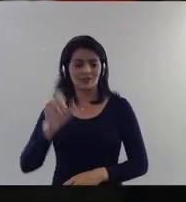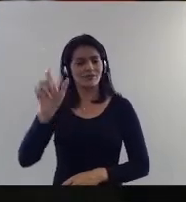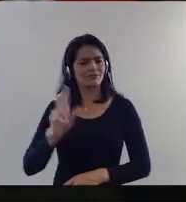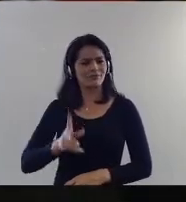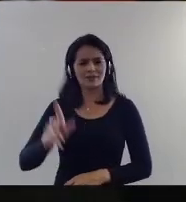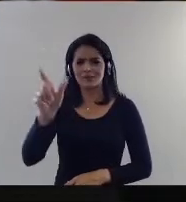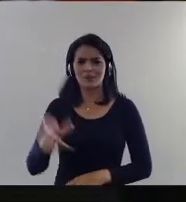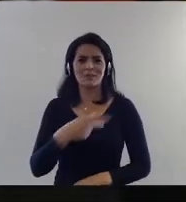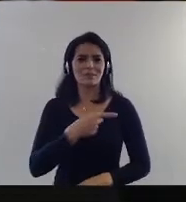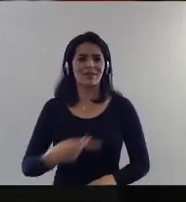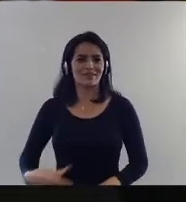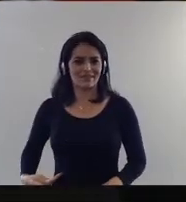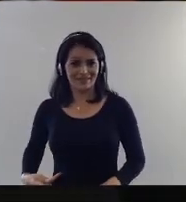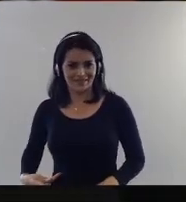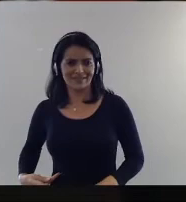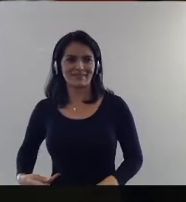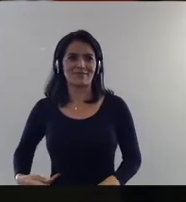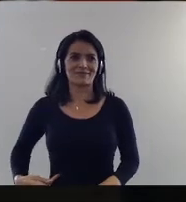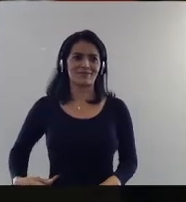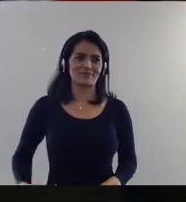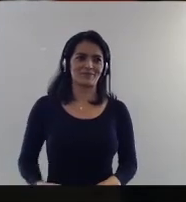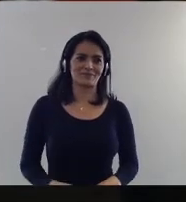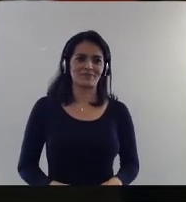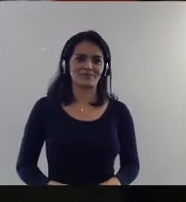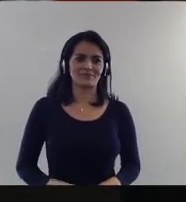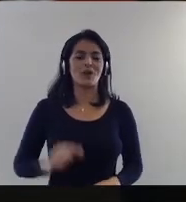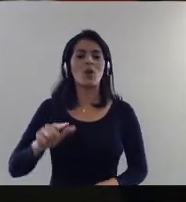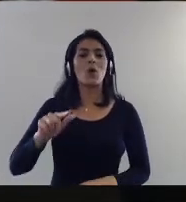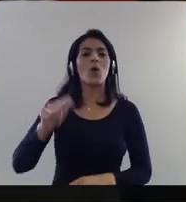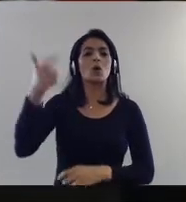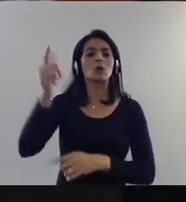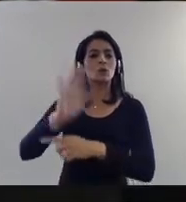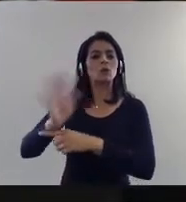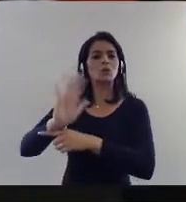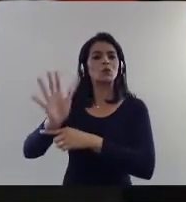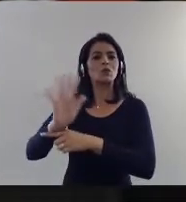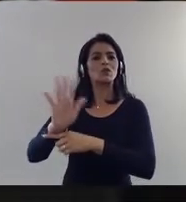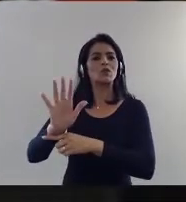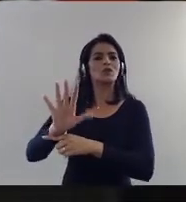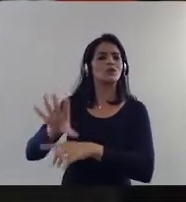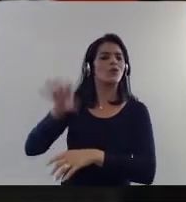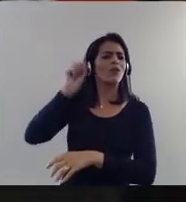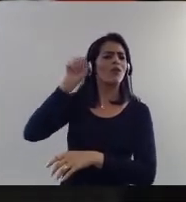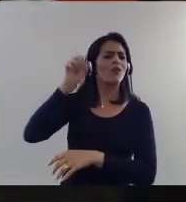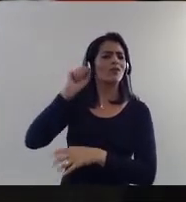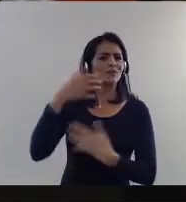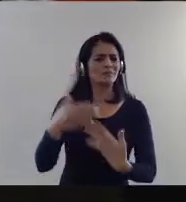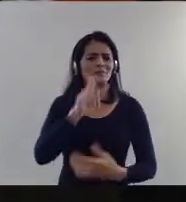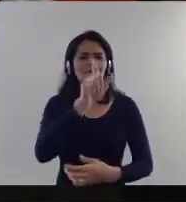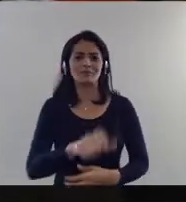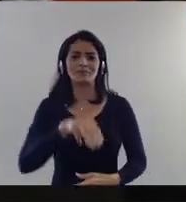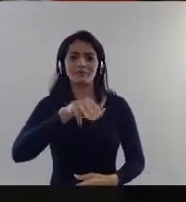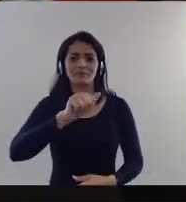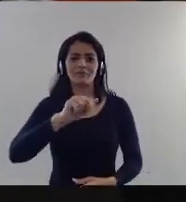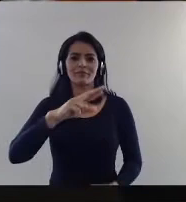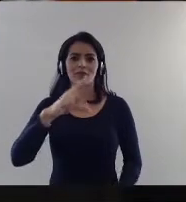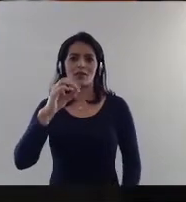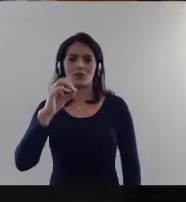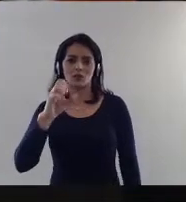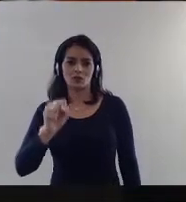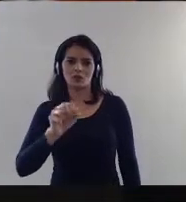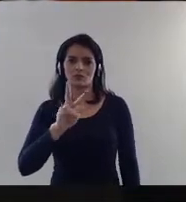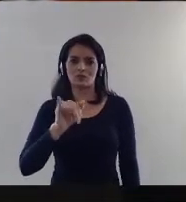presidente, deixa eu só um minutinho, que o meu outro vídeo entrou junto, ao nosso sempre presidente Marcos Vinícius Furtado